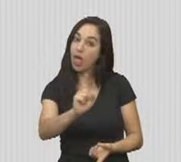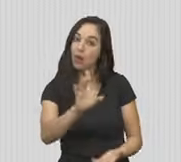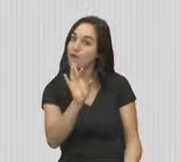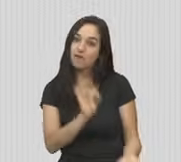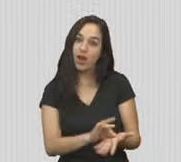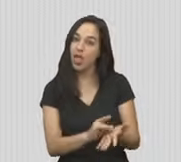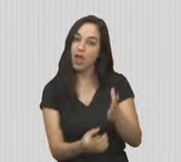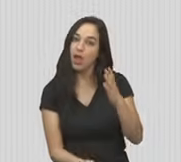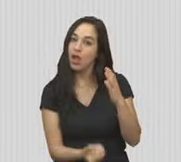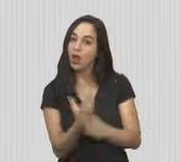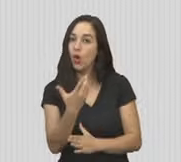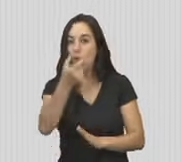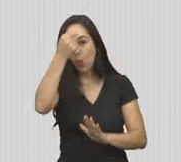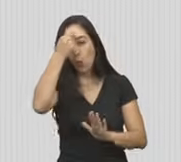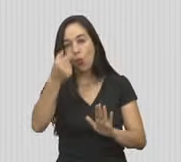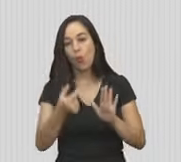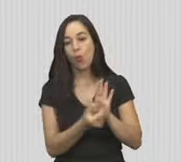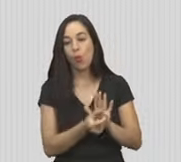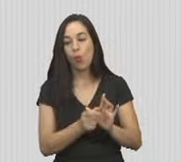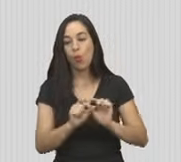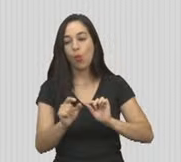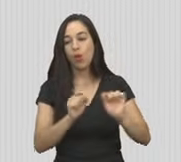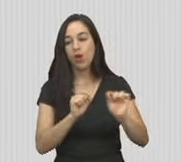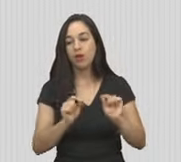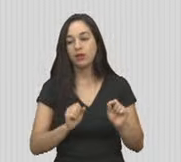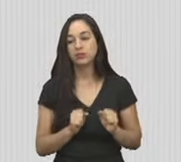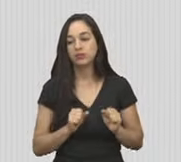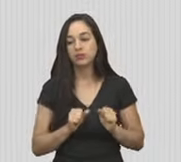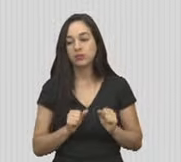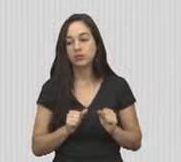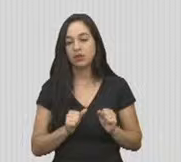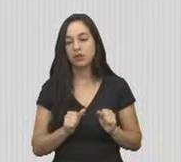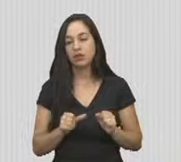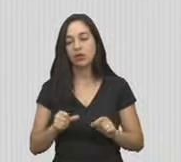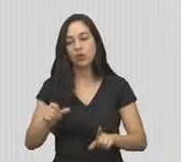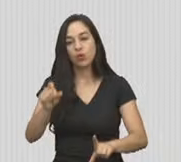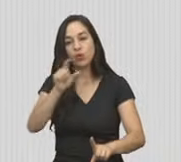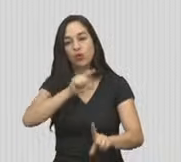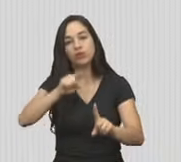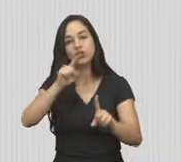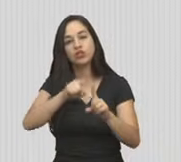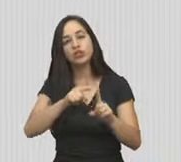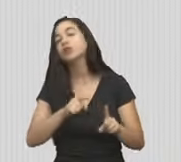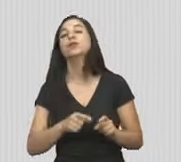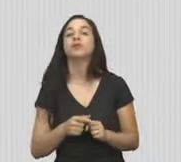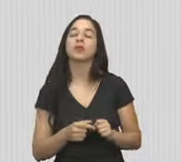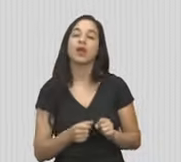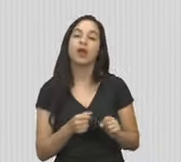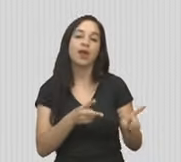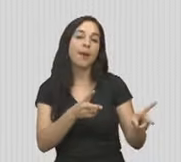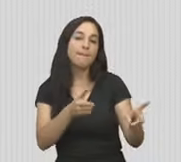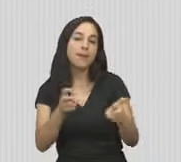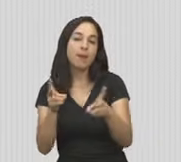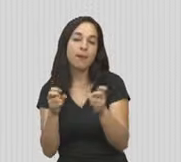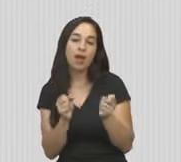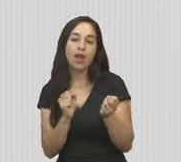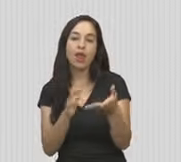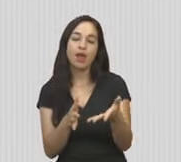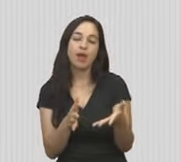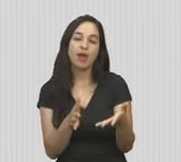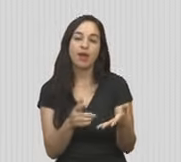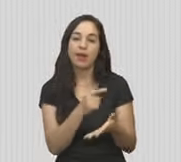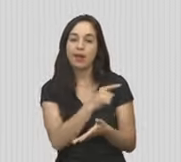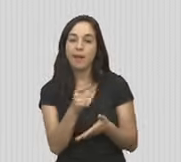é feito com o objetivo de capturar a reação, aí sim é algo real, que